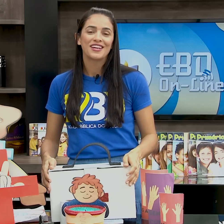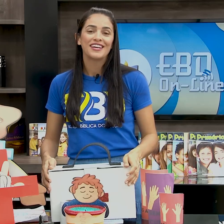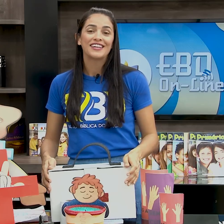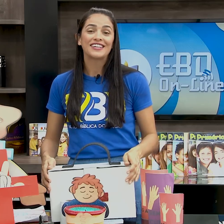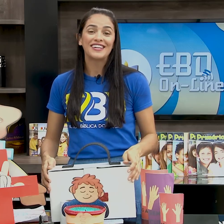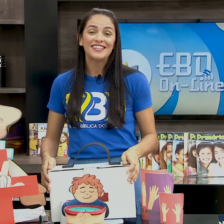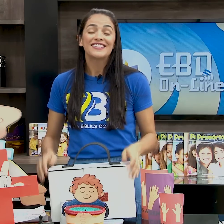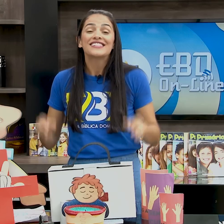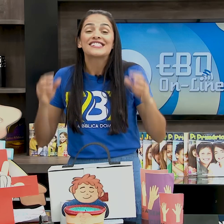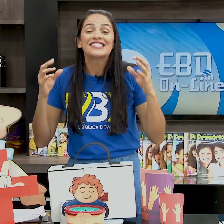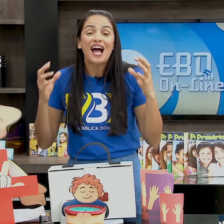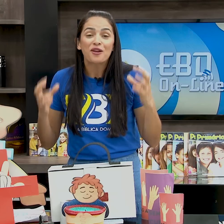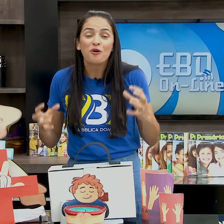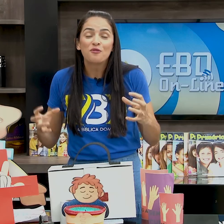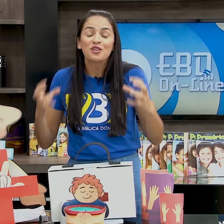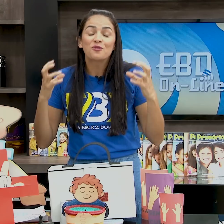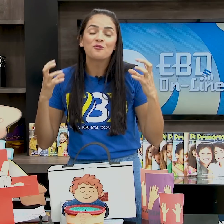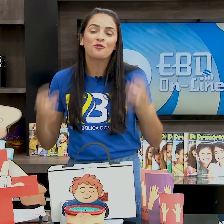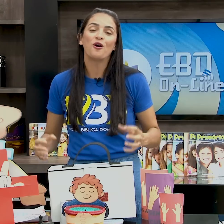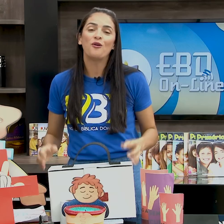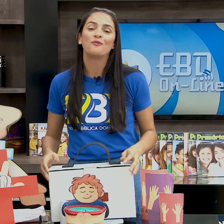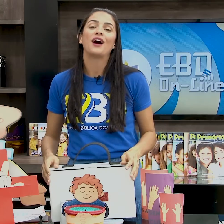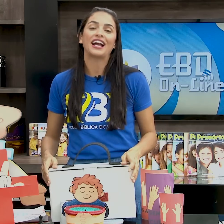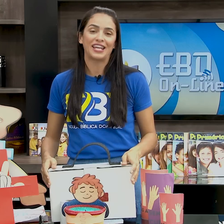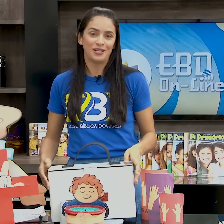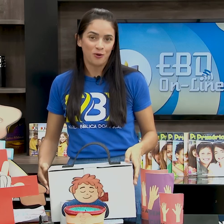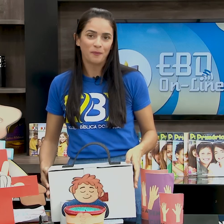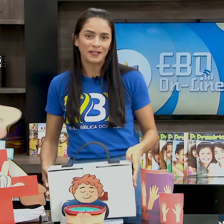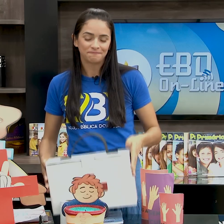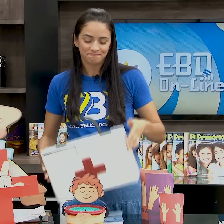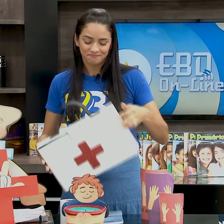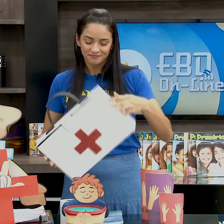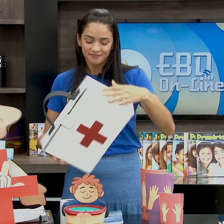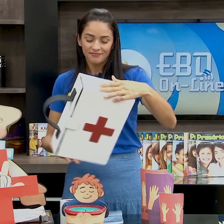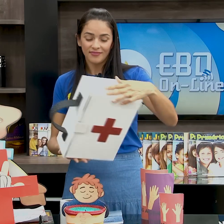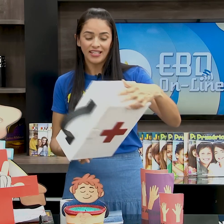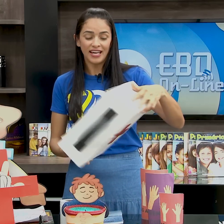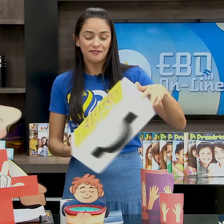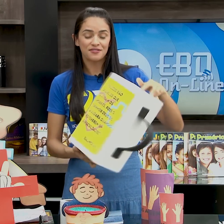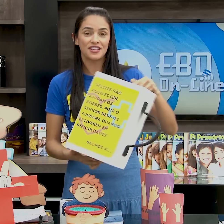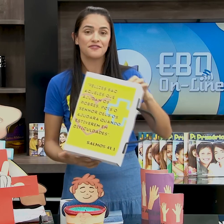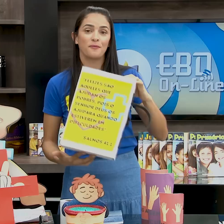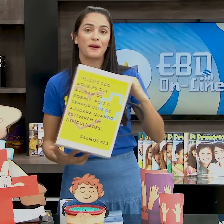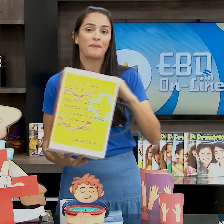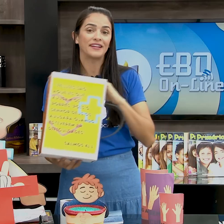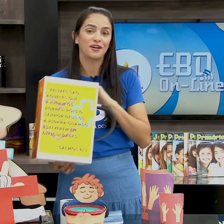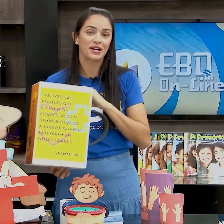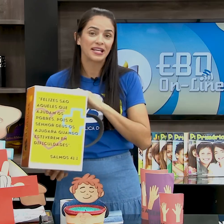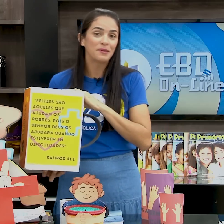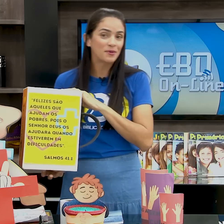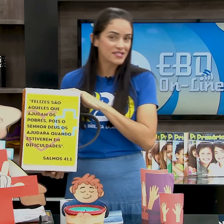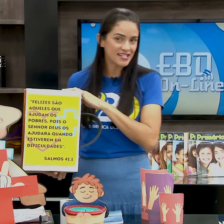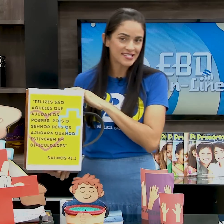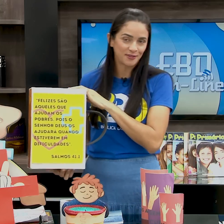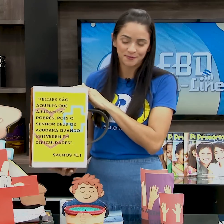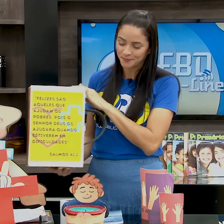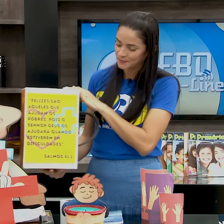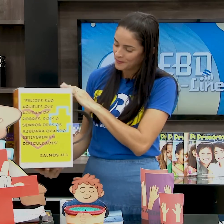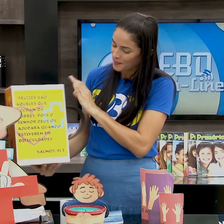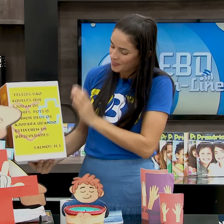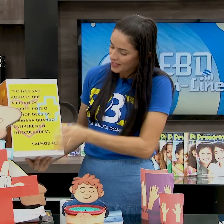médicos que sarou que curou aquele homem E aí vocês vão para a parte agora da